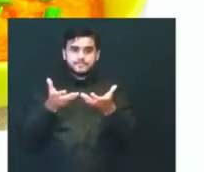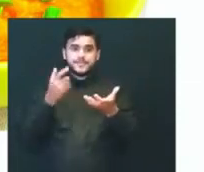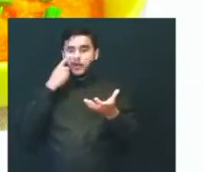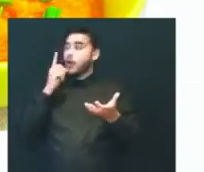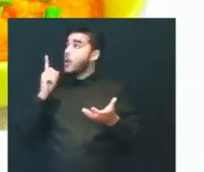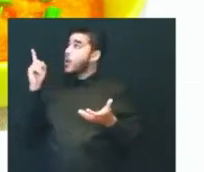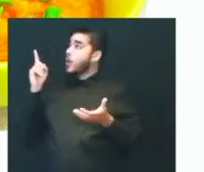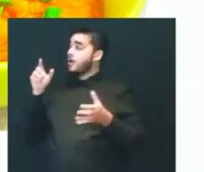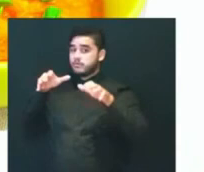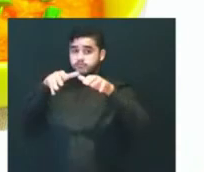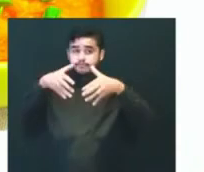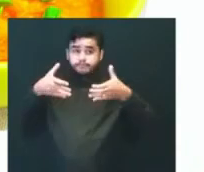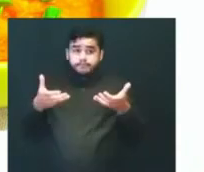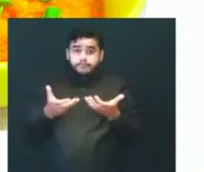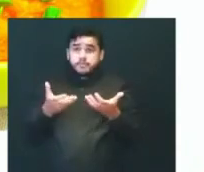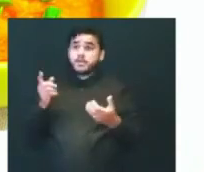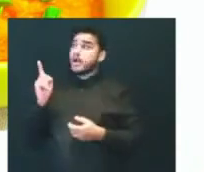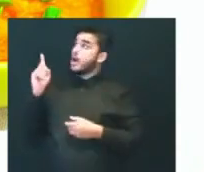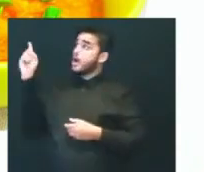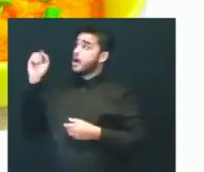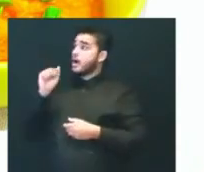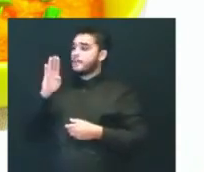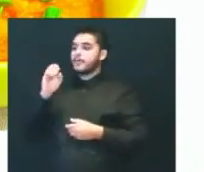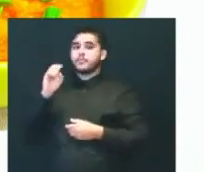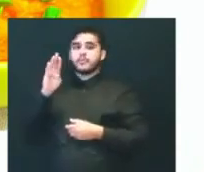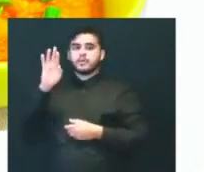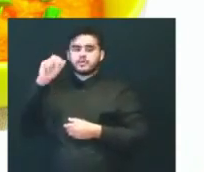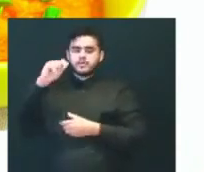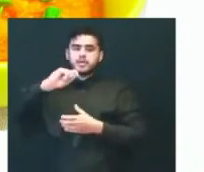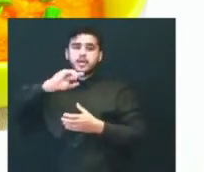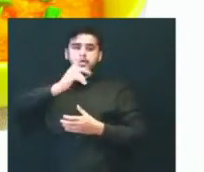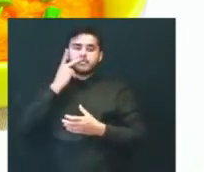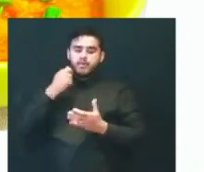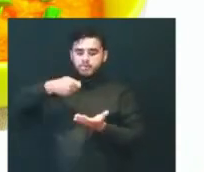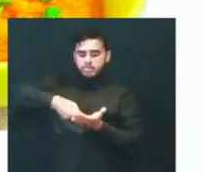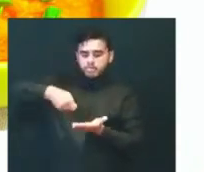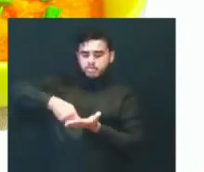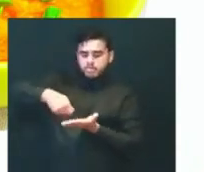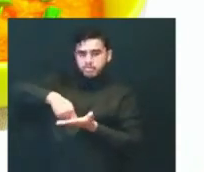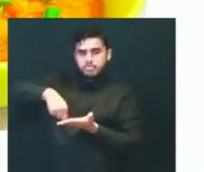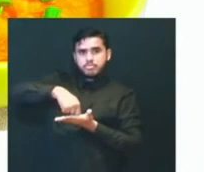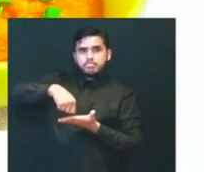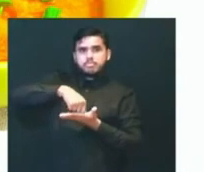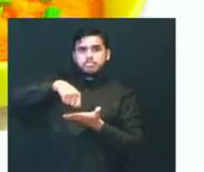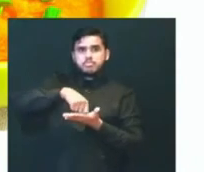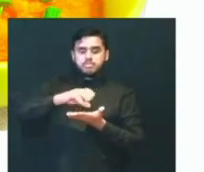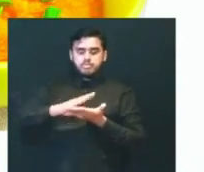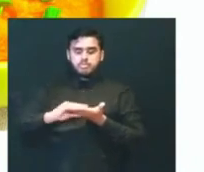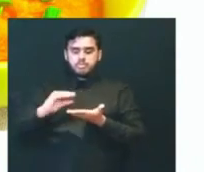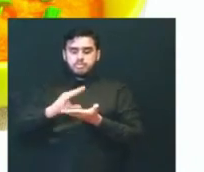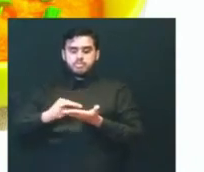leite líquido e ainda coloca um pouquinho de leite em pó, coloca um pouquinho mais de azeite, faz um purê e ainda